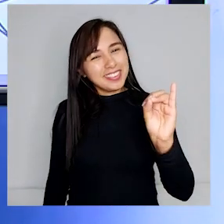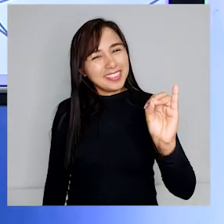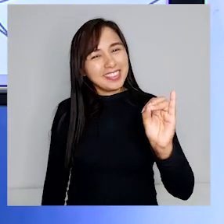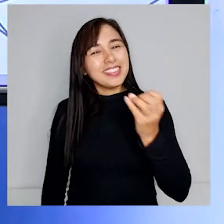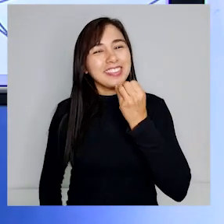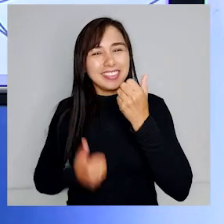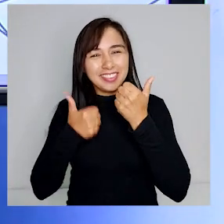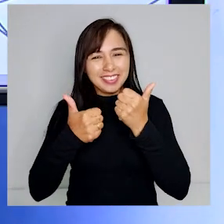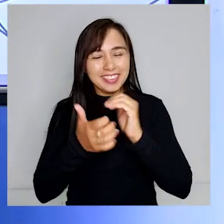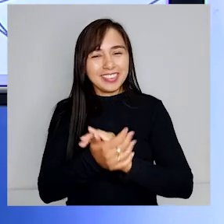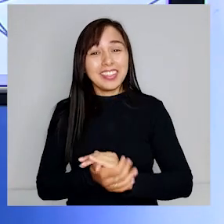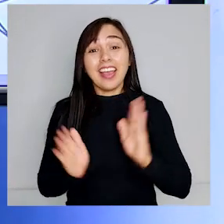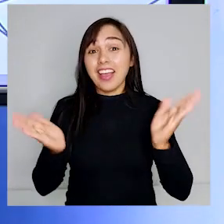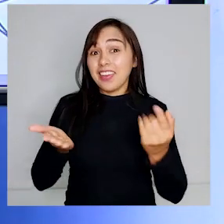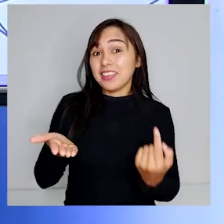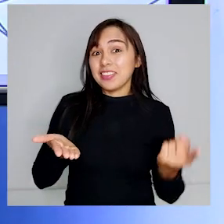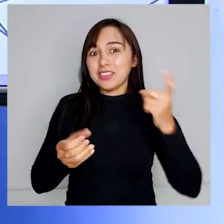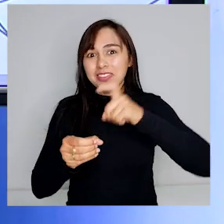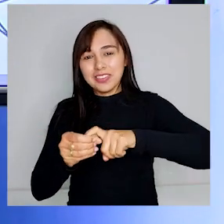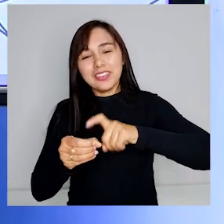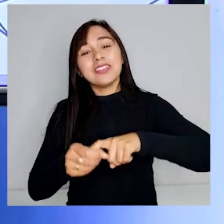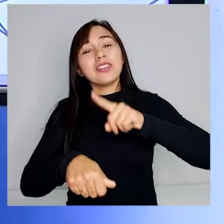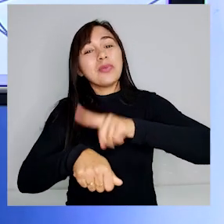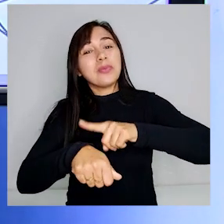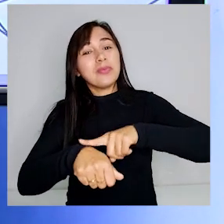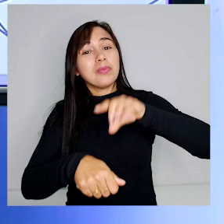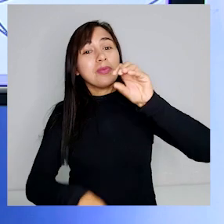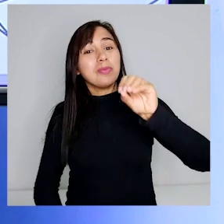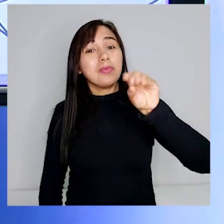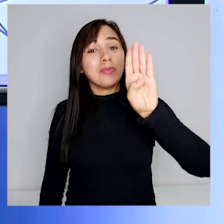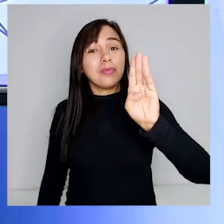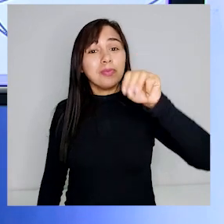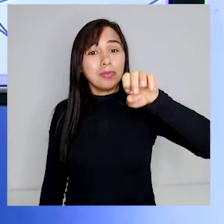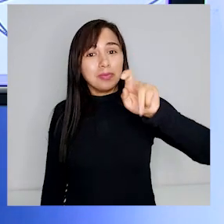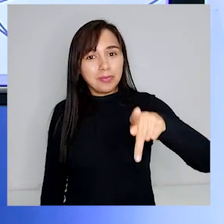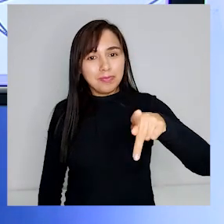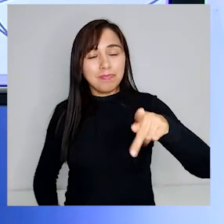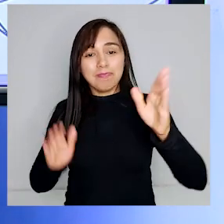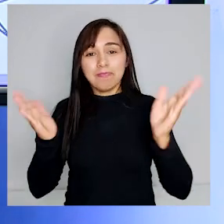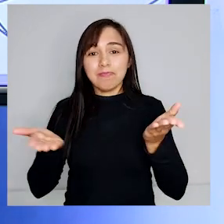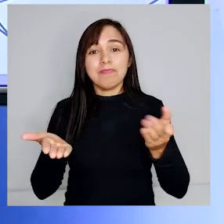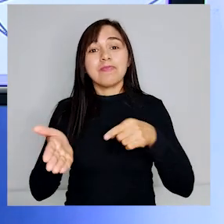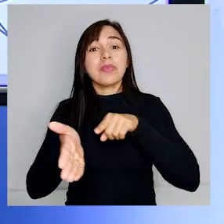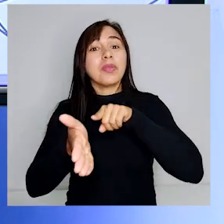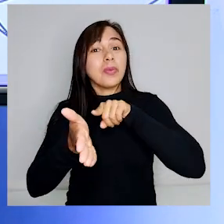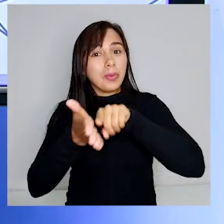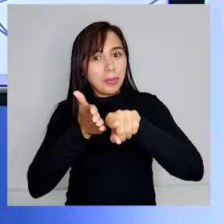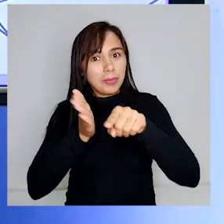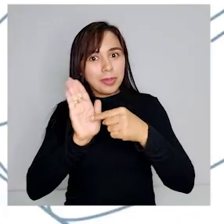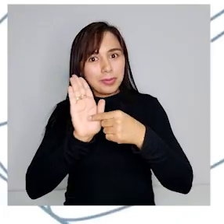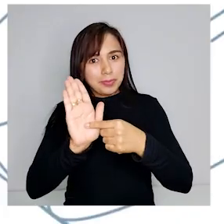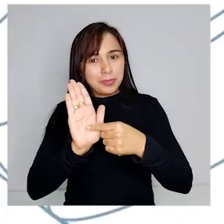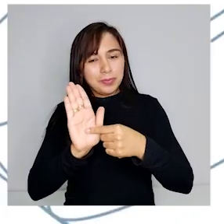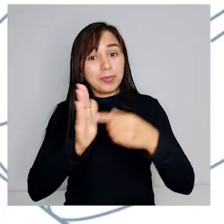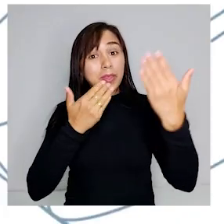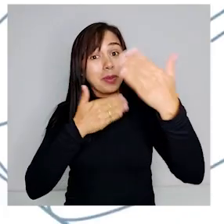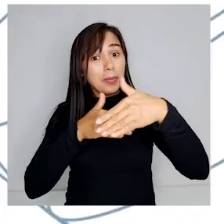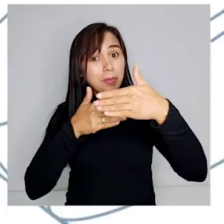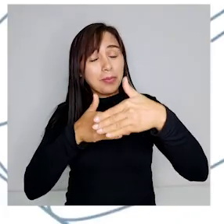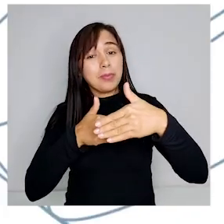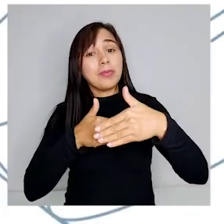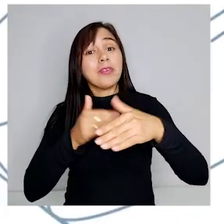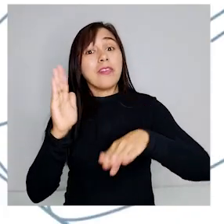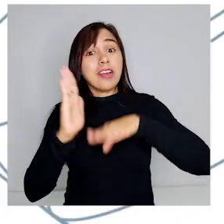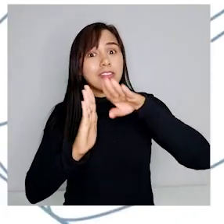Olá pessoal, tudo bem? Estamos de volta no nosso Momento OBMAP. E hoje a gente vai trazer mais uma questão dessa prova aqui